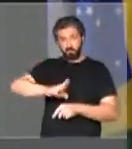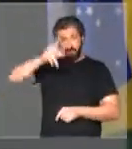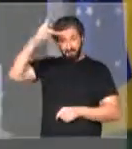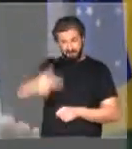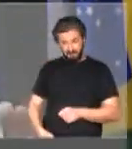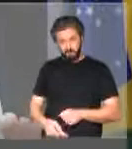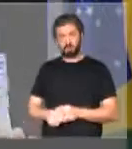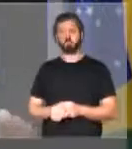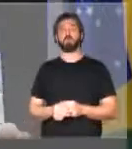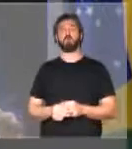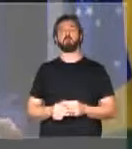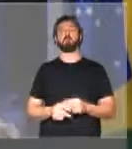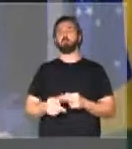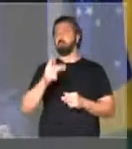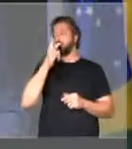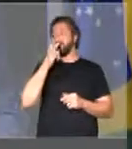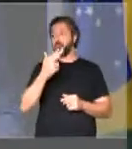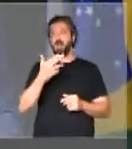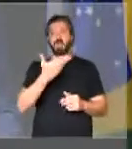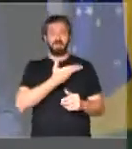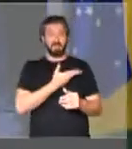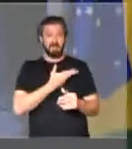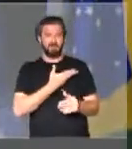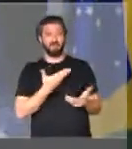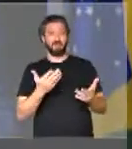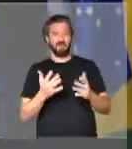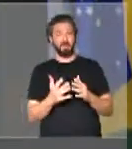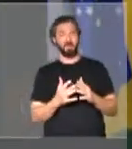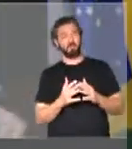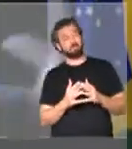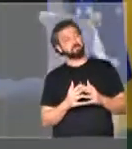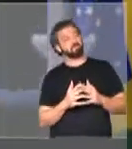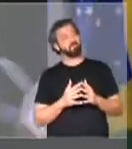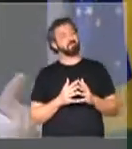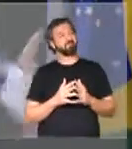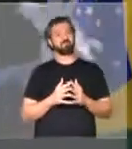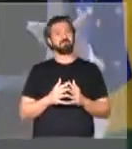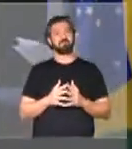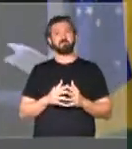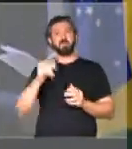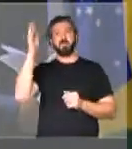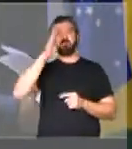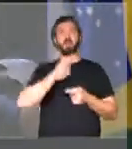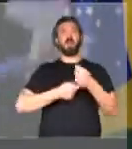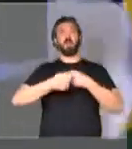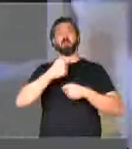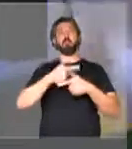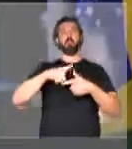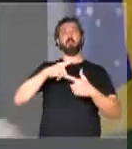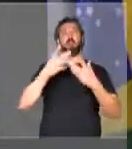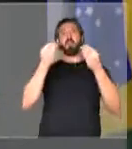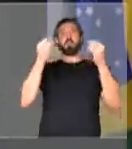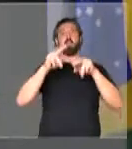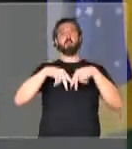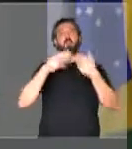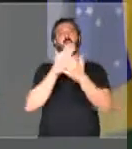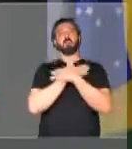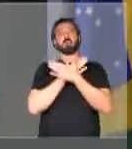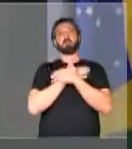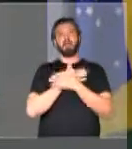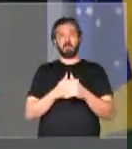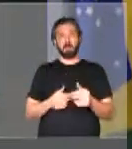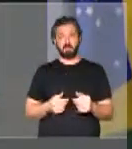brasileiros. Até parece, amigos, que o Brasil não tem uma crise há tanto tempo com falta de